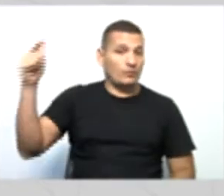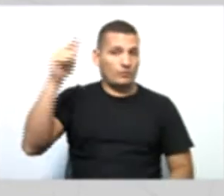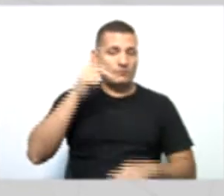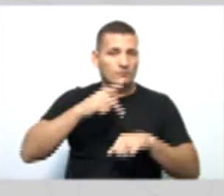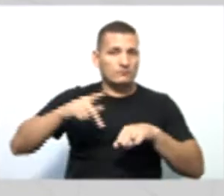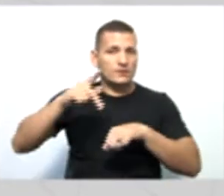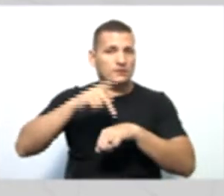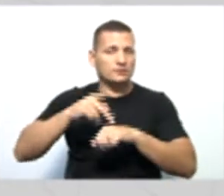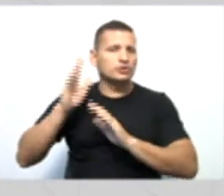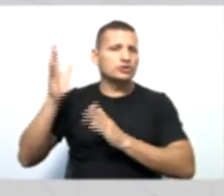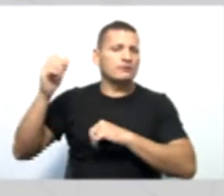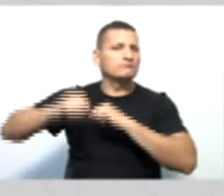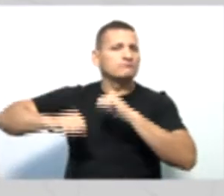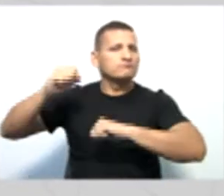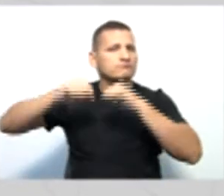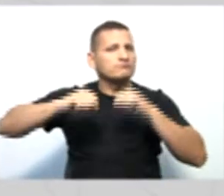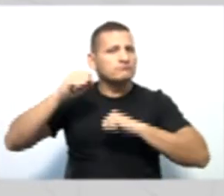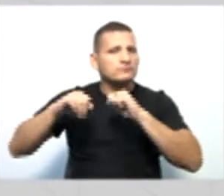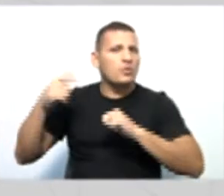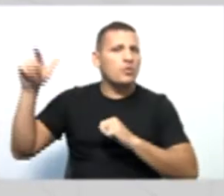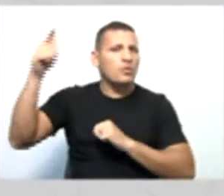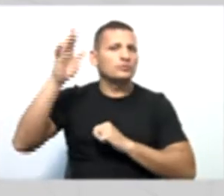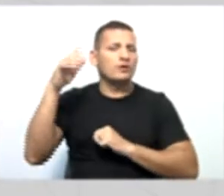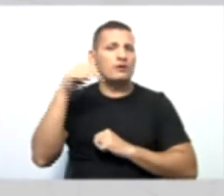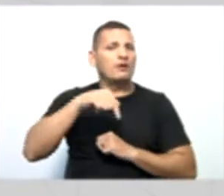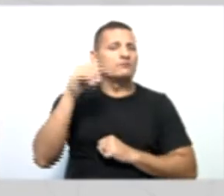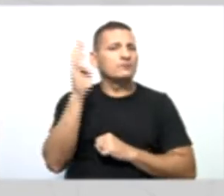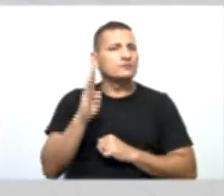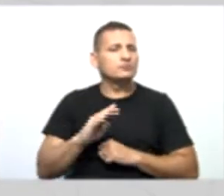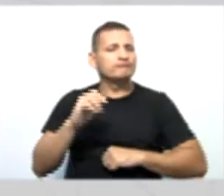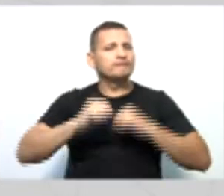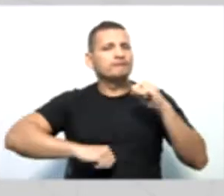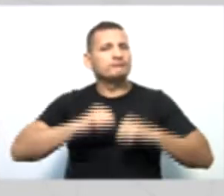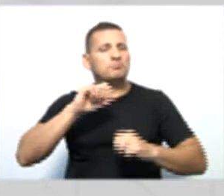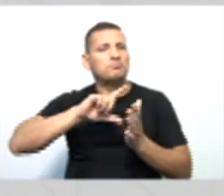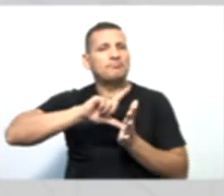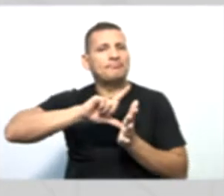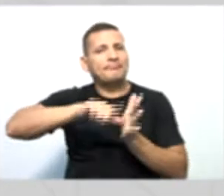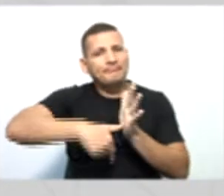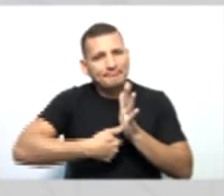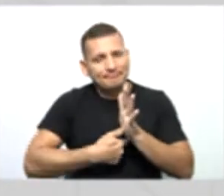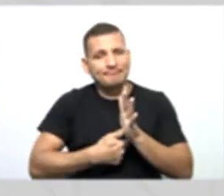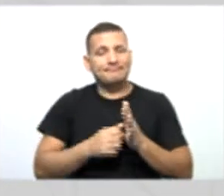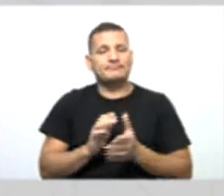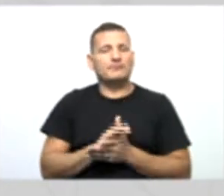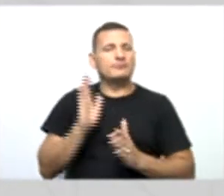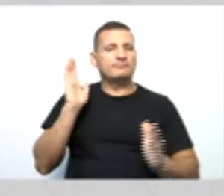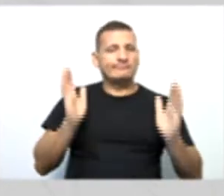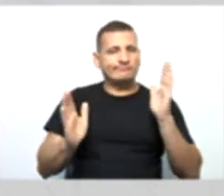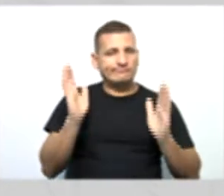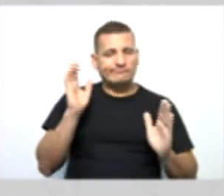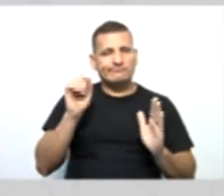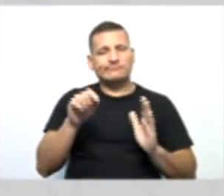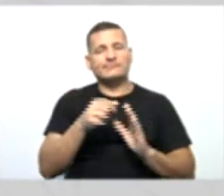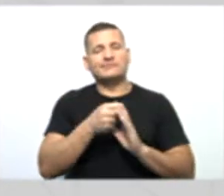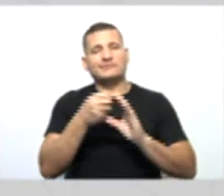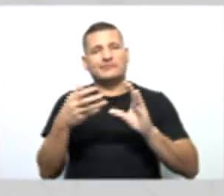no mundo já estavam industrializados, o Brasil teve uma industrialização já tardia. O período caracterizado, então,